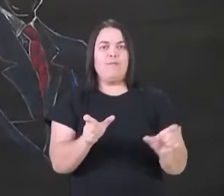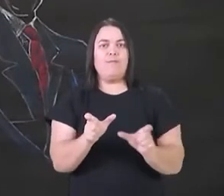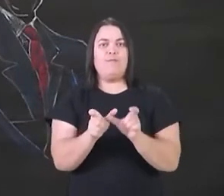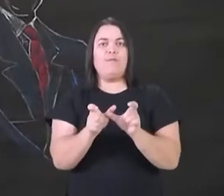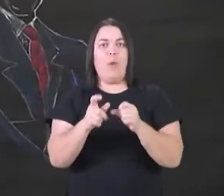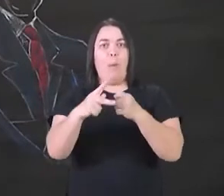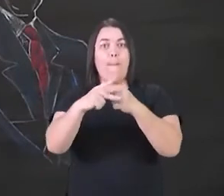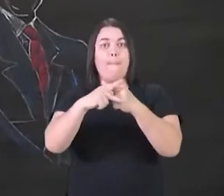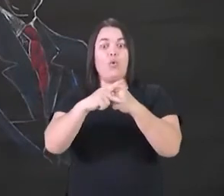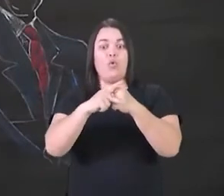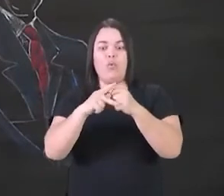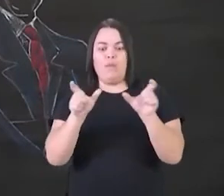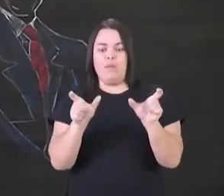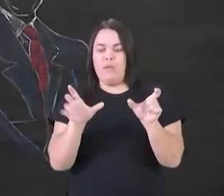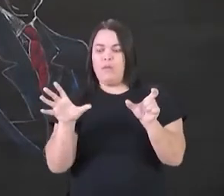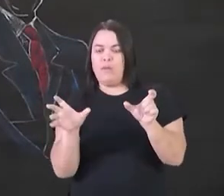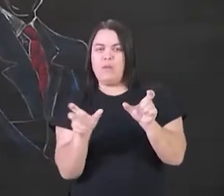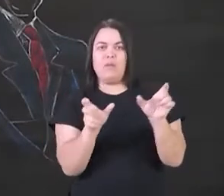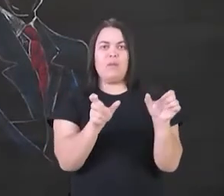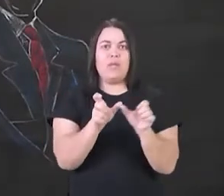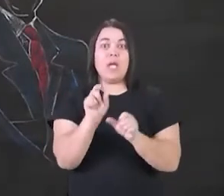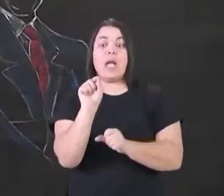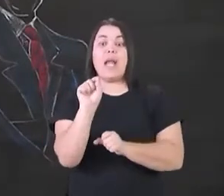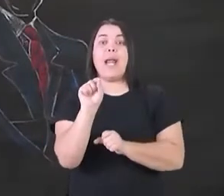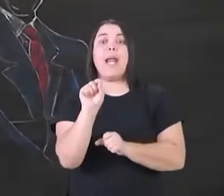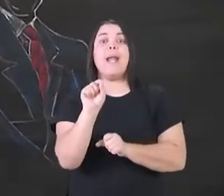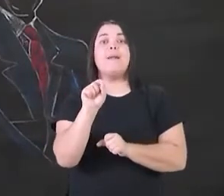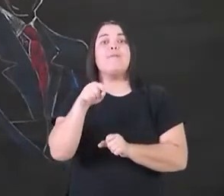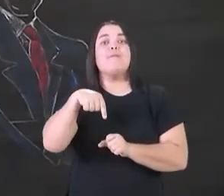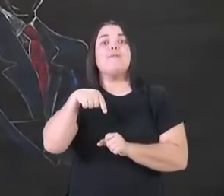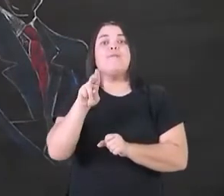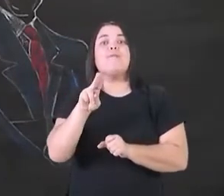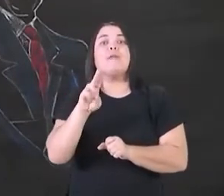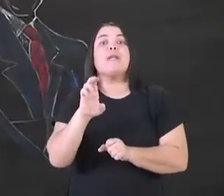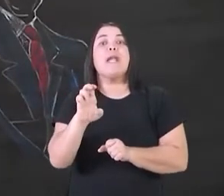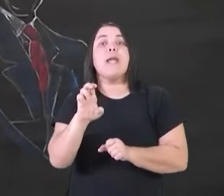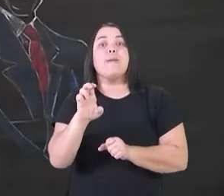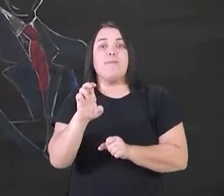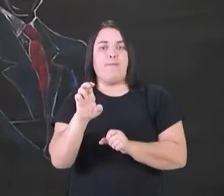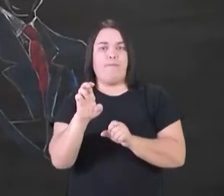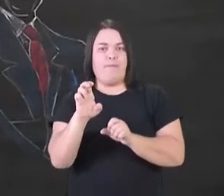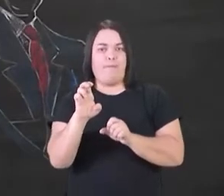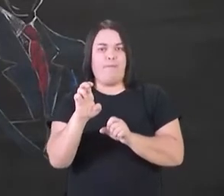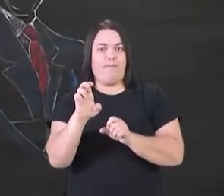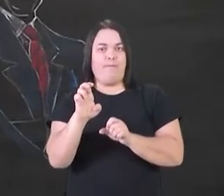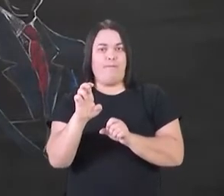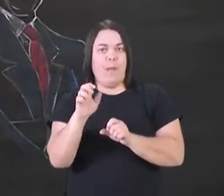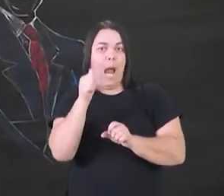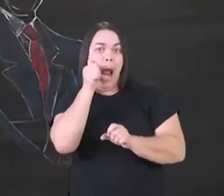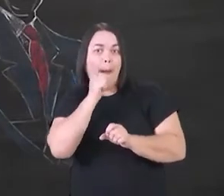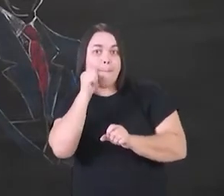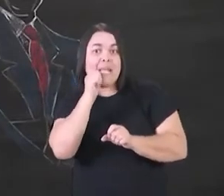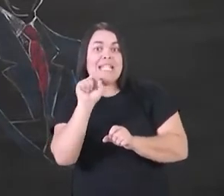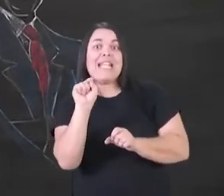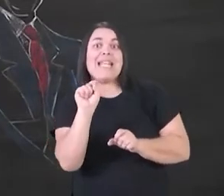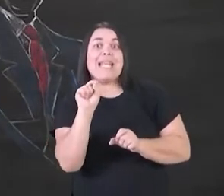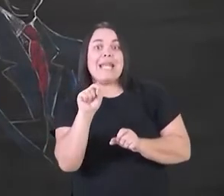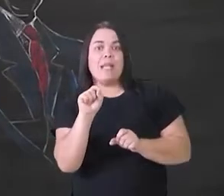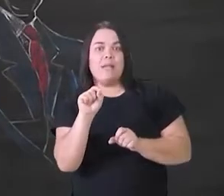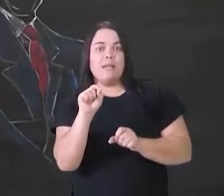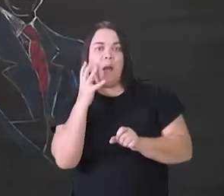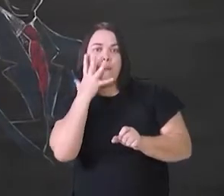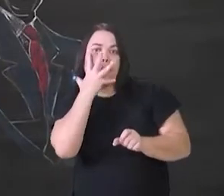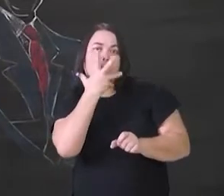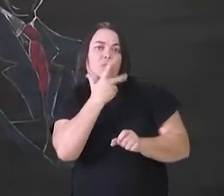nosso pronome relativo que. Quer ver? A menina que veio aqui ontem era muito bonita. A gente faz isso em